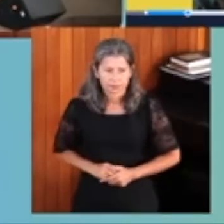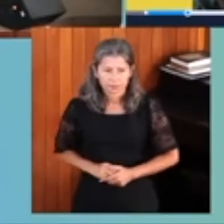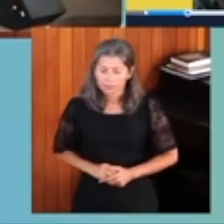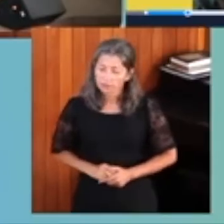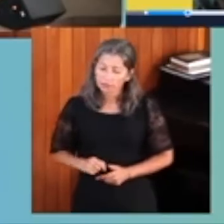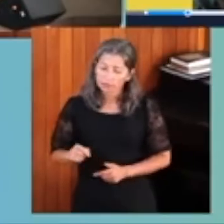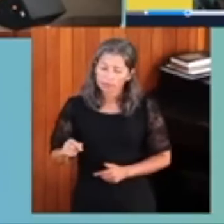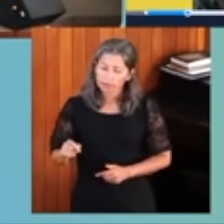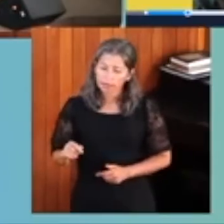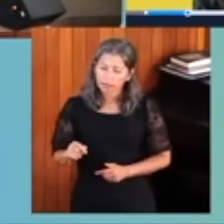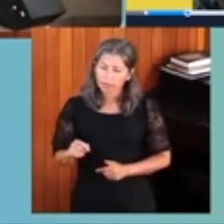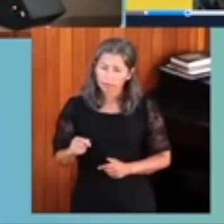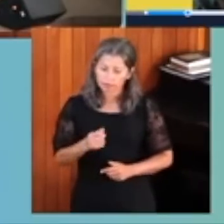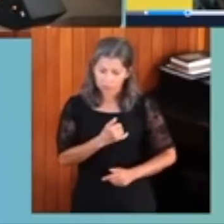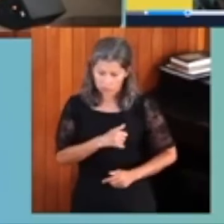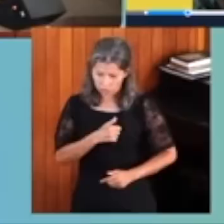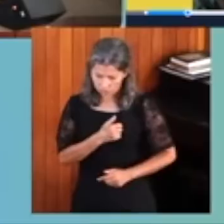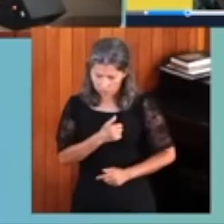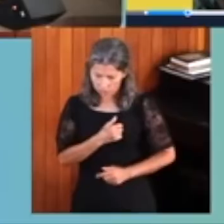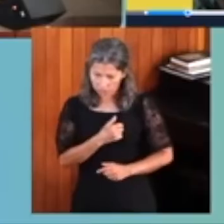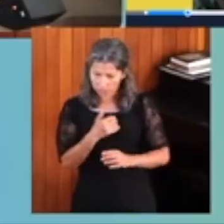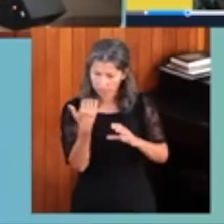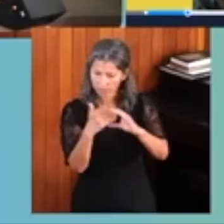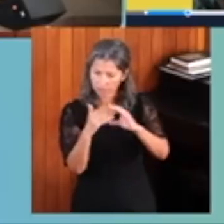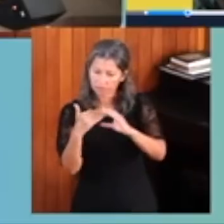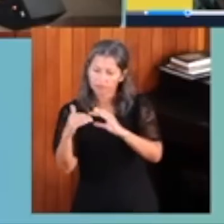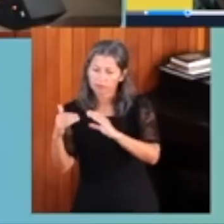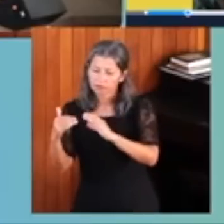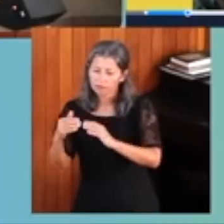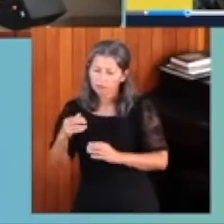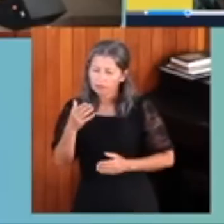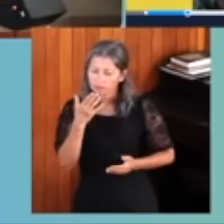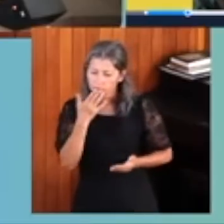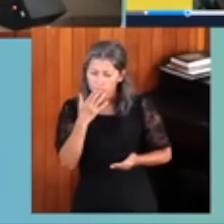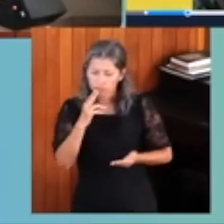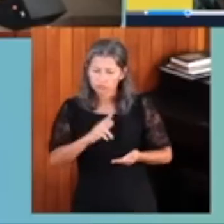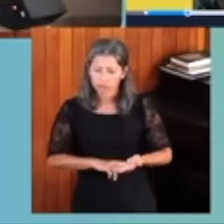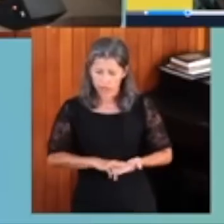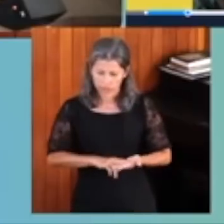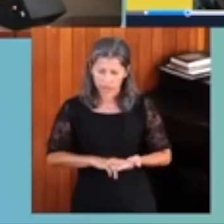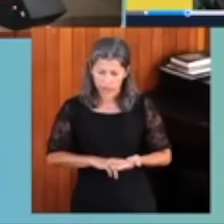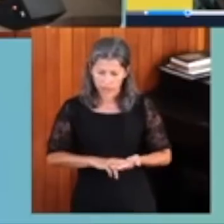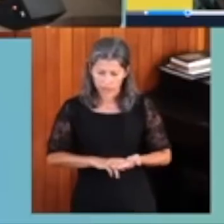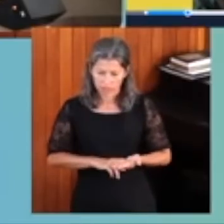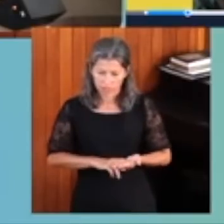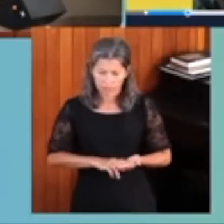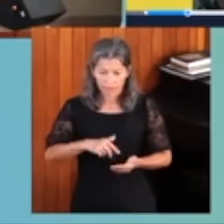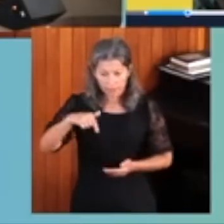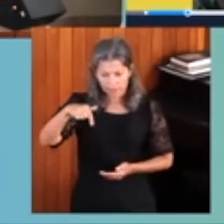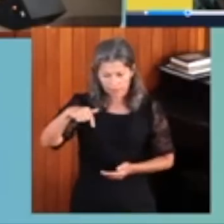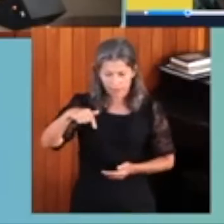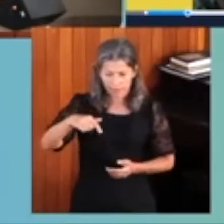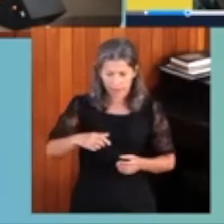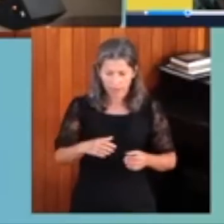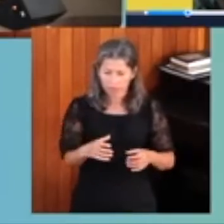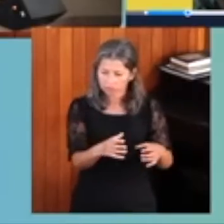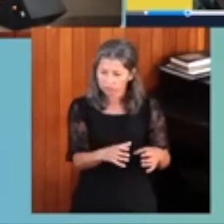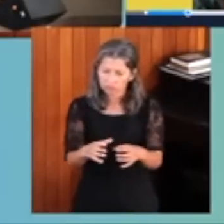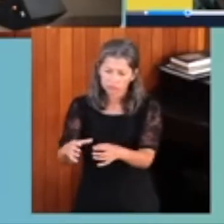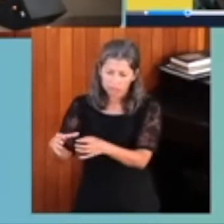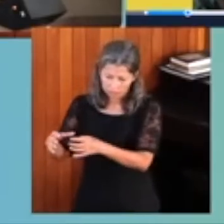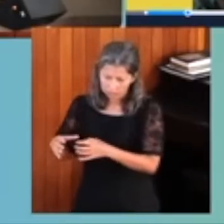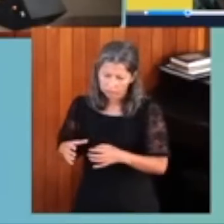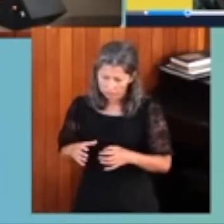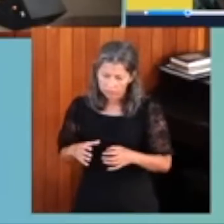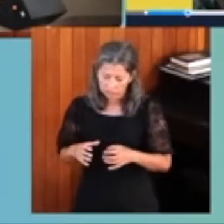igrejas, ele fala do quê? Nós temos ali a balança, a escassez da palavra, pouco trigo, pouca cevada. É uma fase em que o